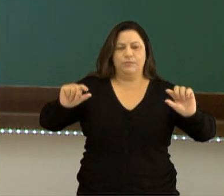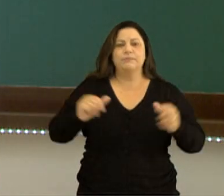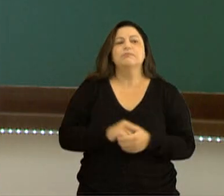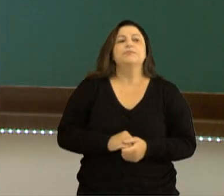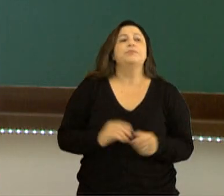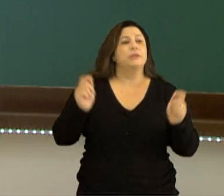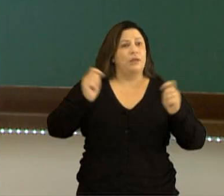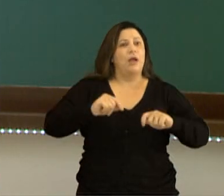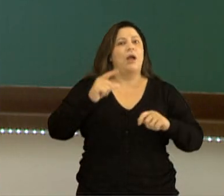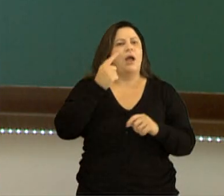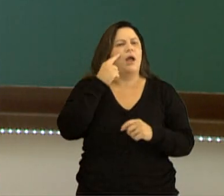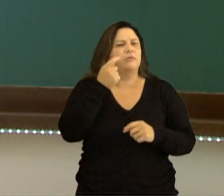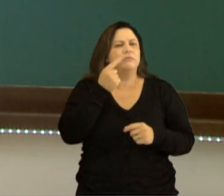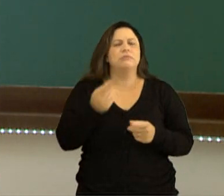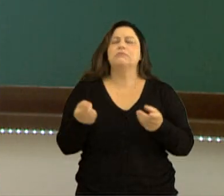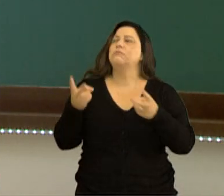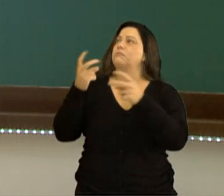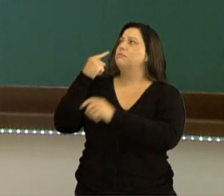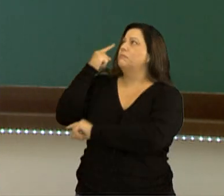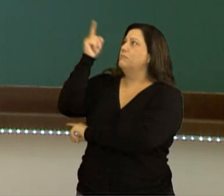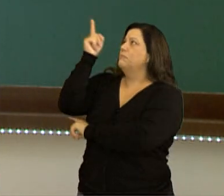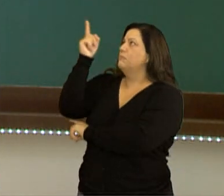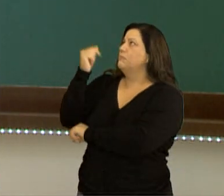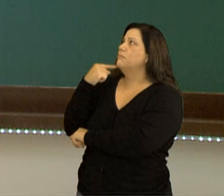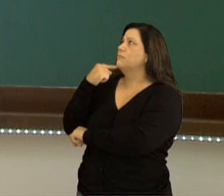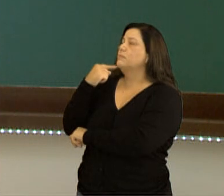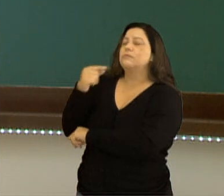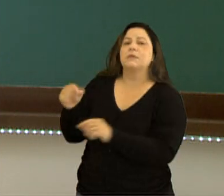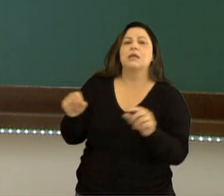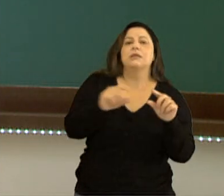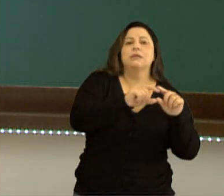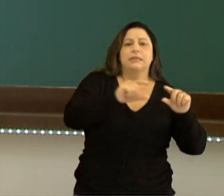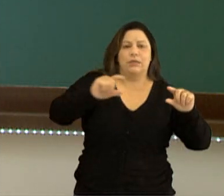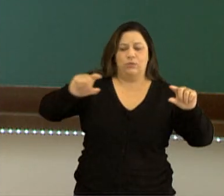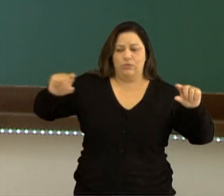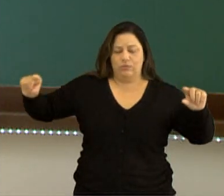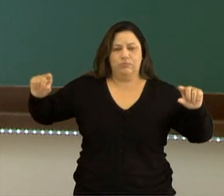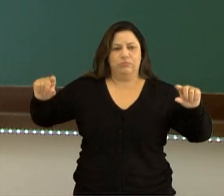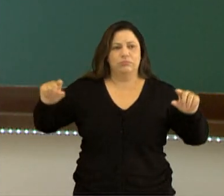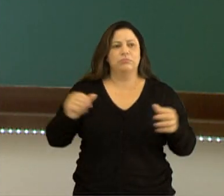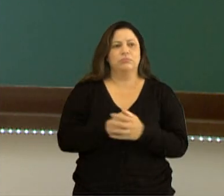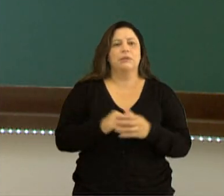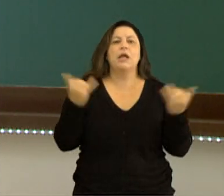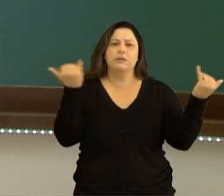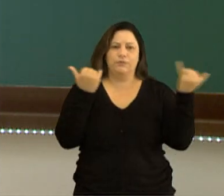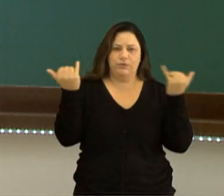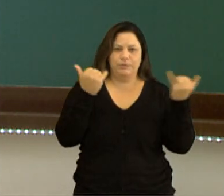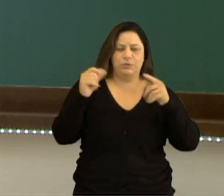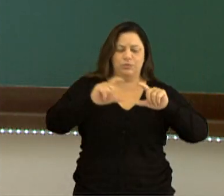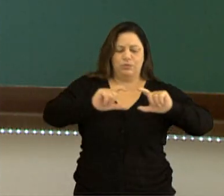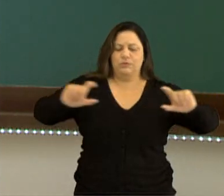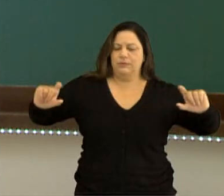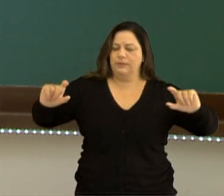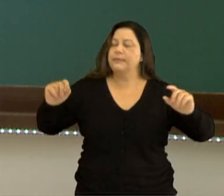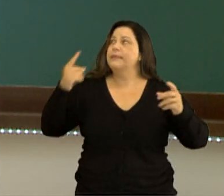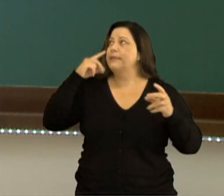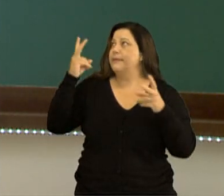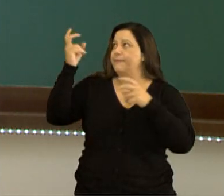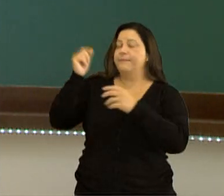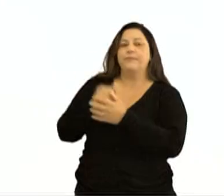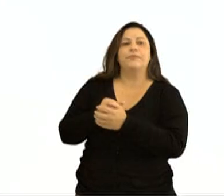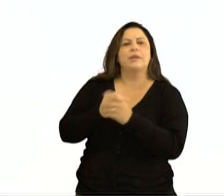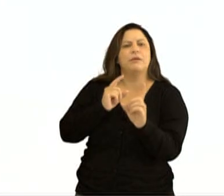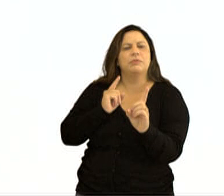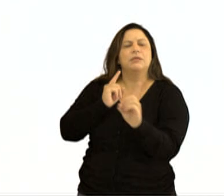ela é bastante interessante. Por exemplo, aqui, ó, eu tenho um conjunto de dados aqui, tá? E para eu achar